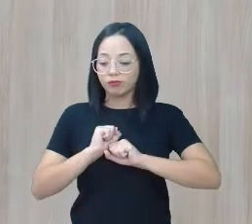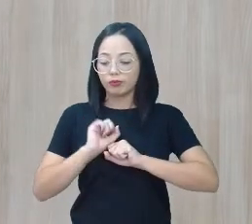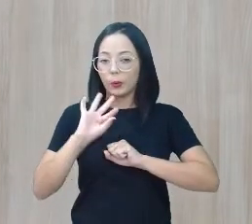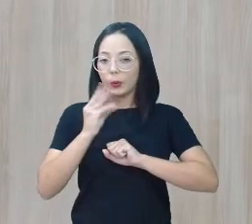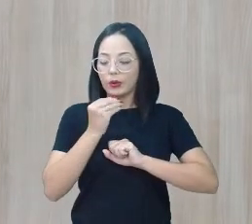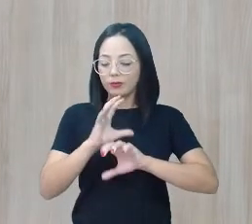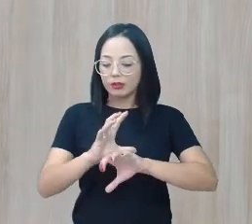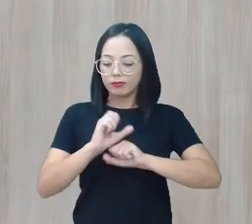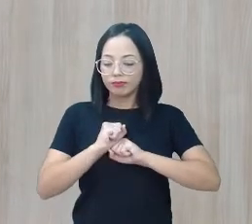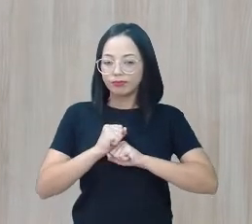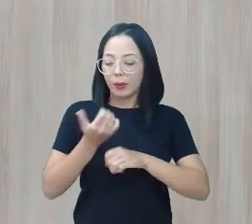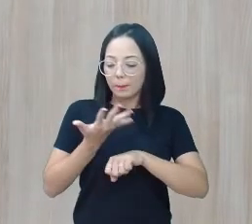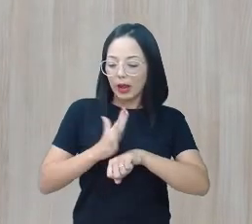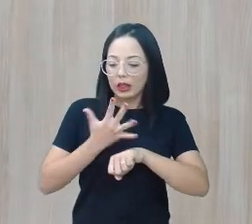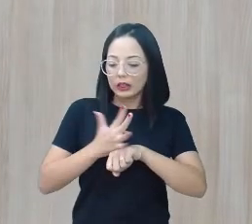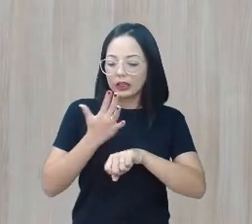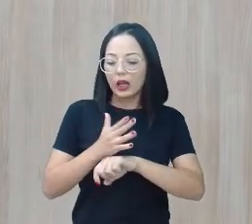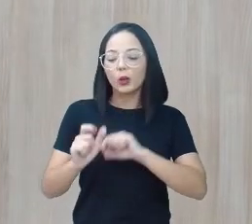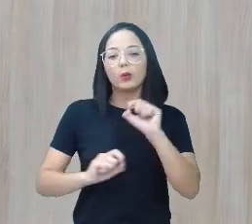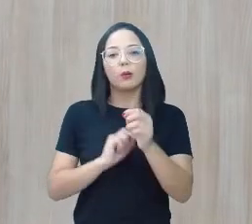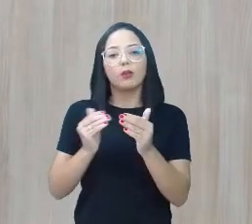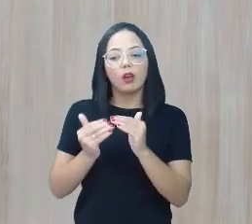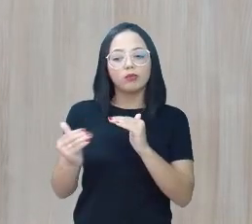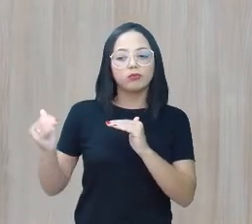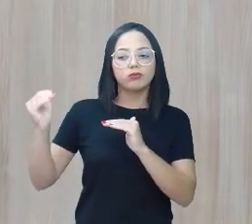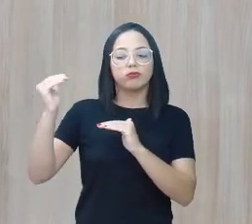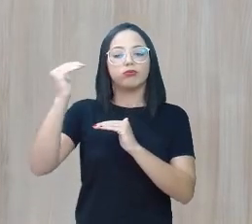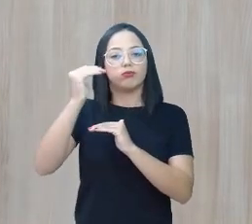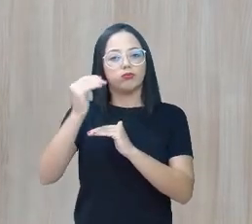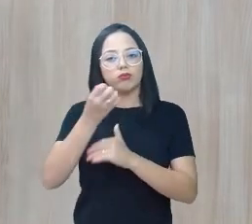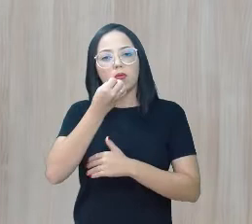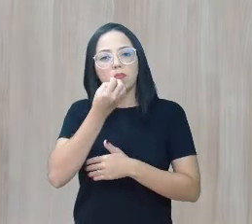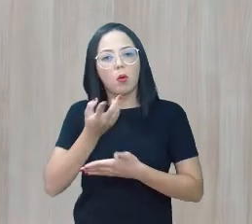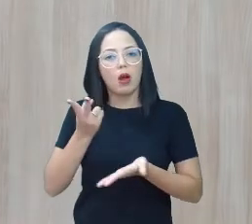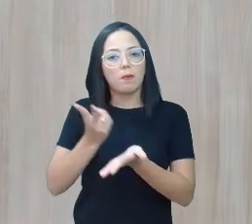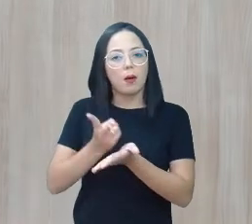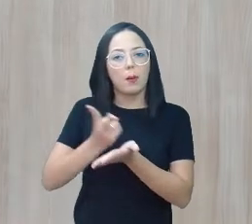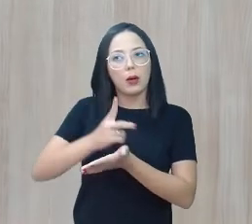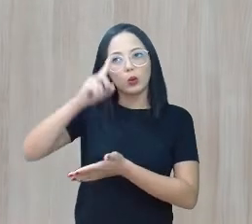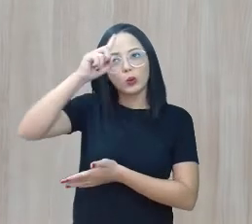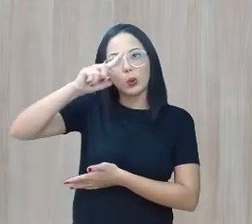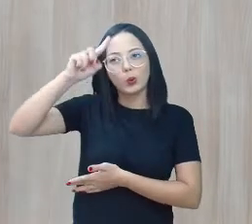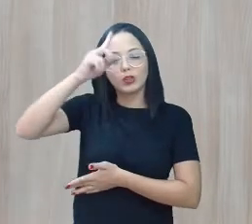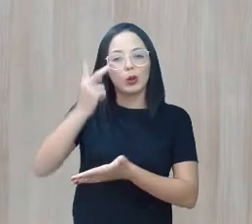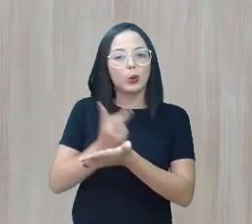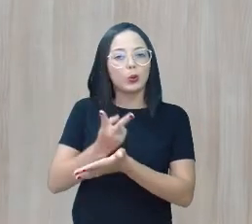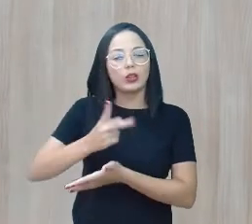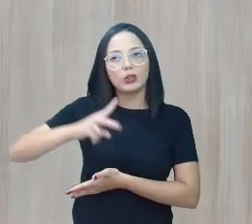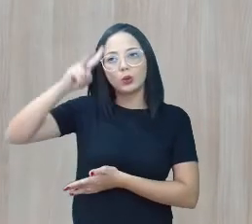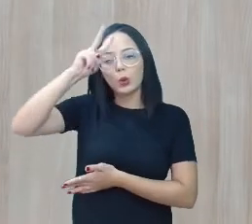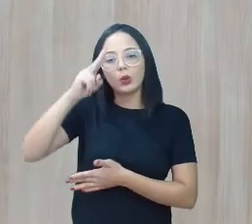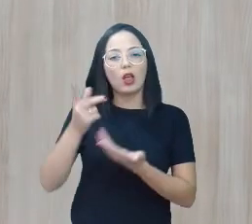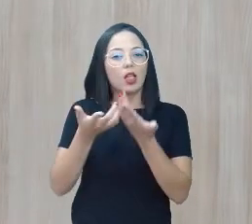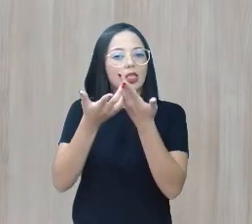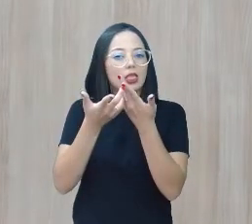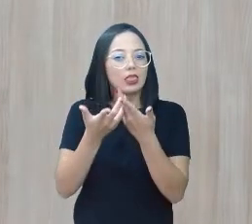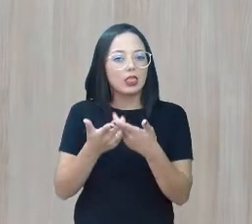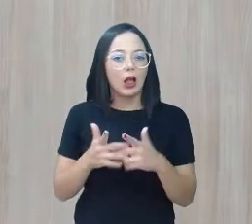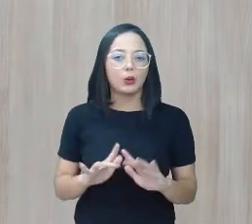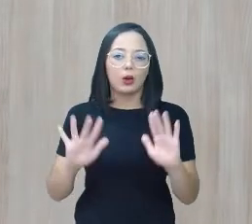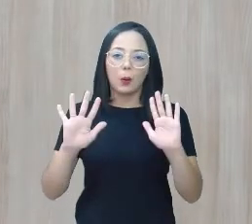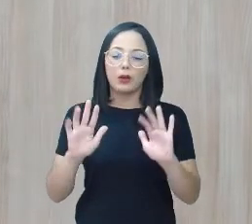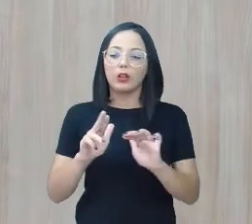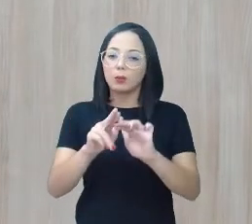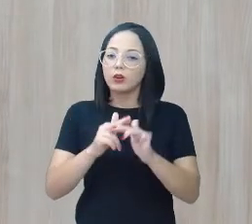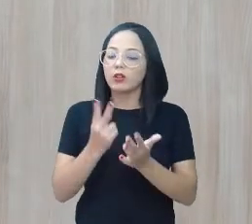adquirido e praticado, ele se torna algo cotidiano, algo que acontece assim naturalmente, tá? Então,